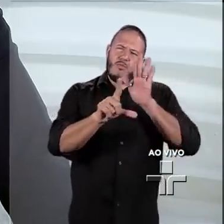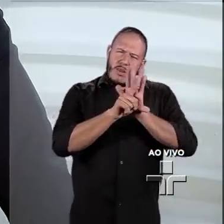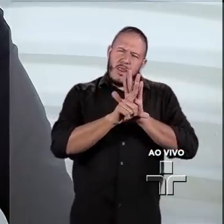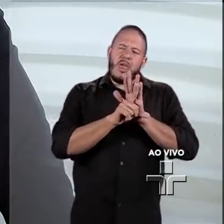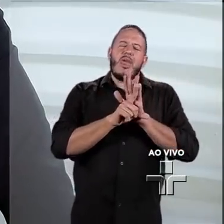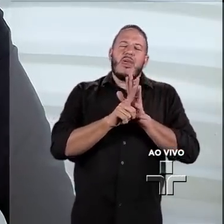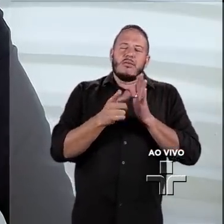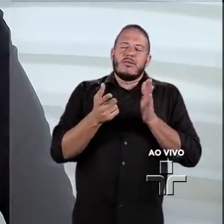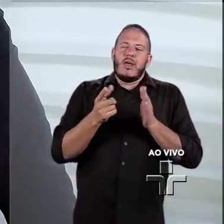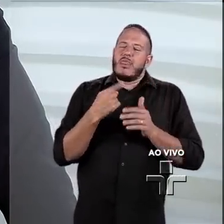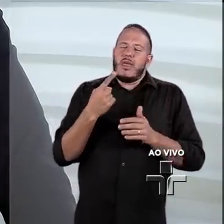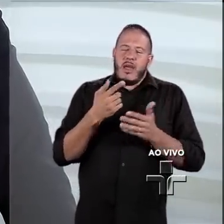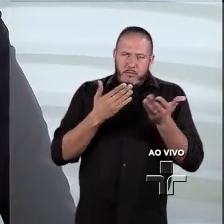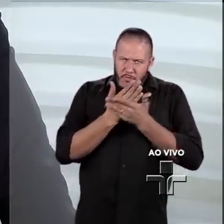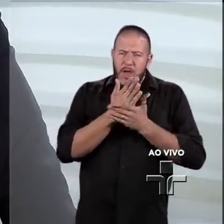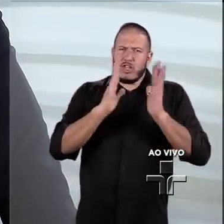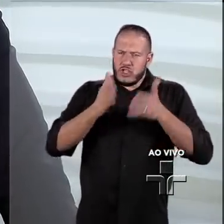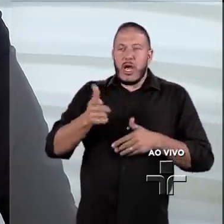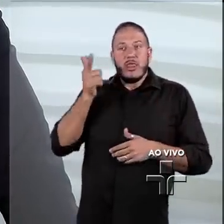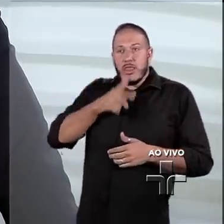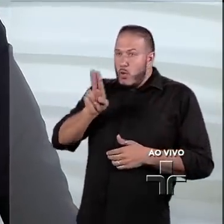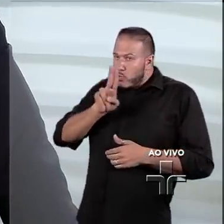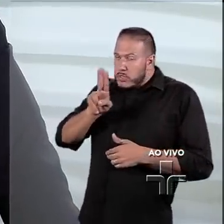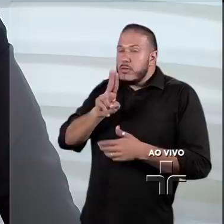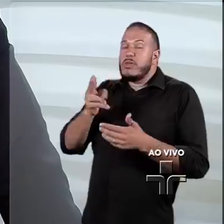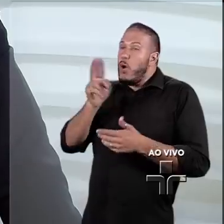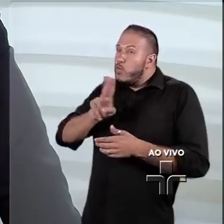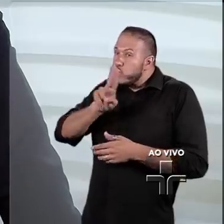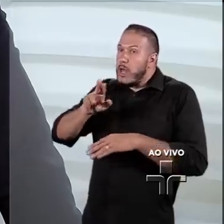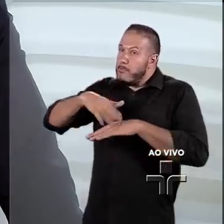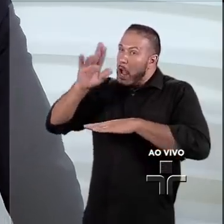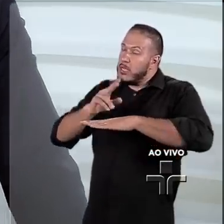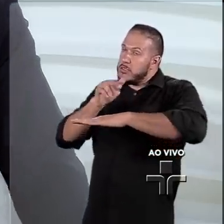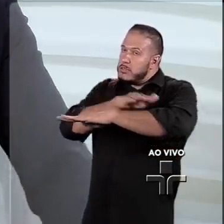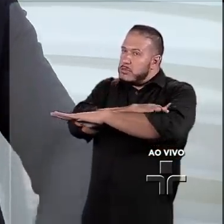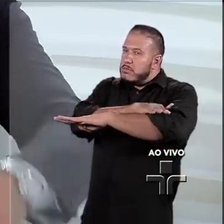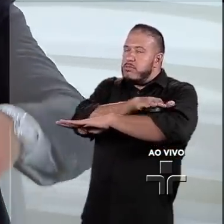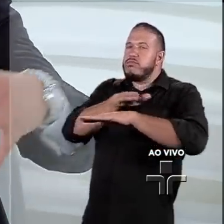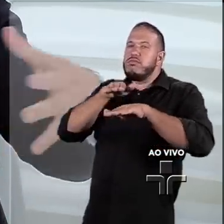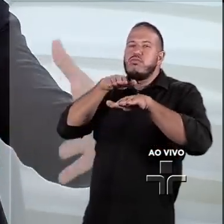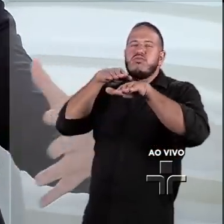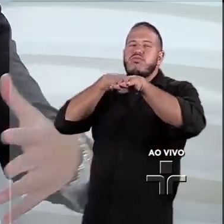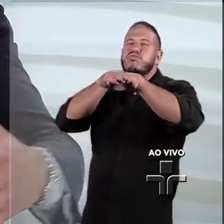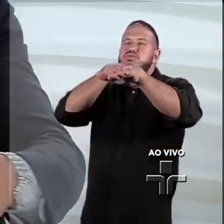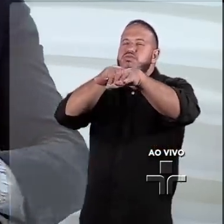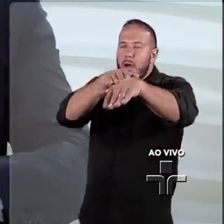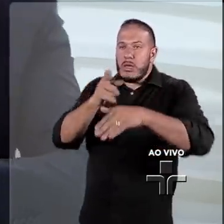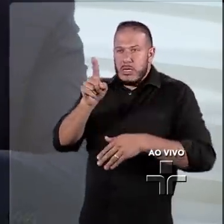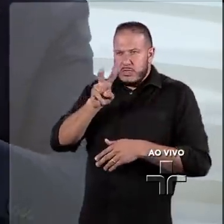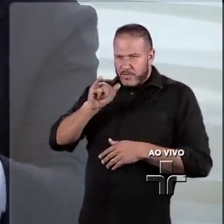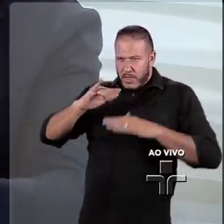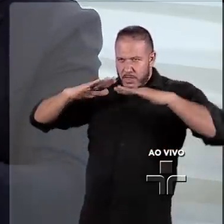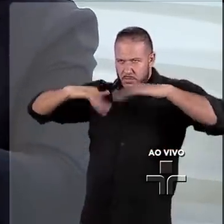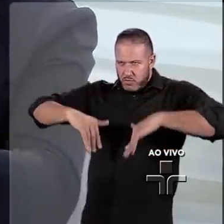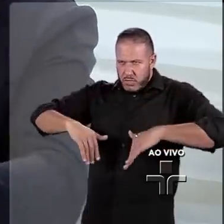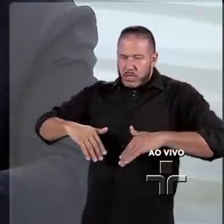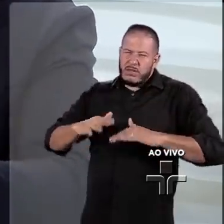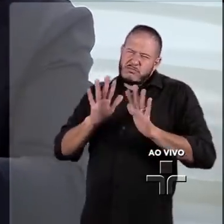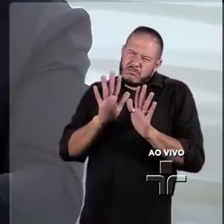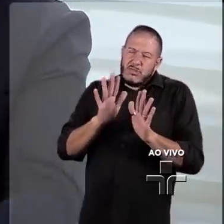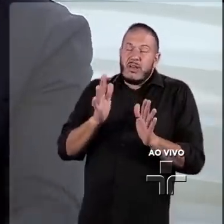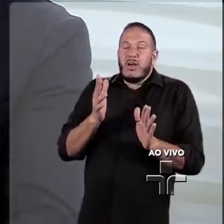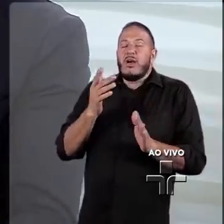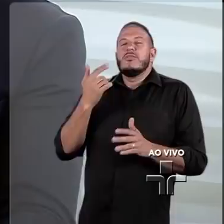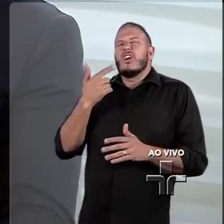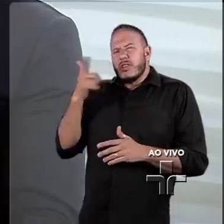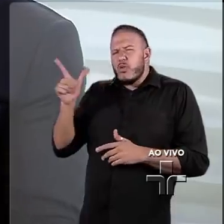utilizar mais. Agora, o que vai ser feito com essa não utilização, se vai demolir ou se vai... E já temos vários projetos,